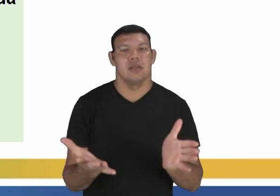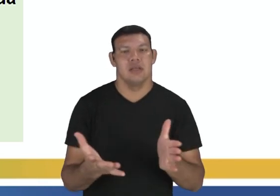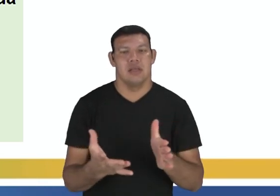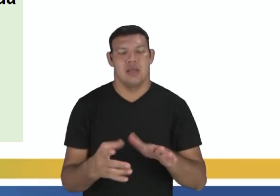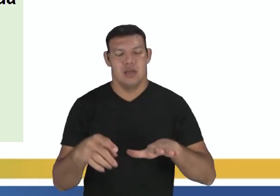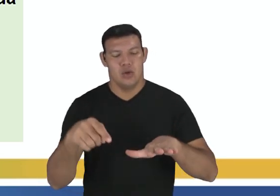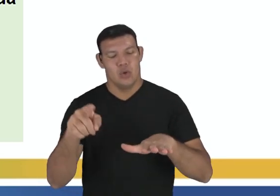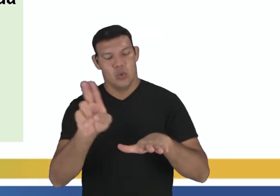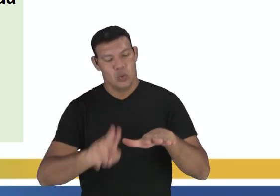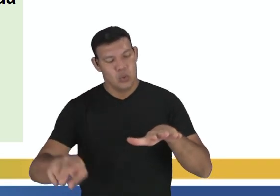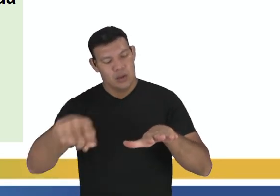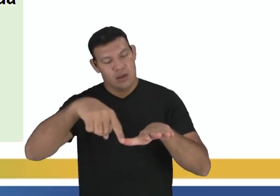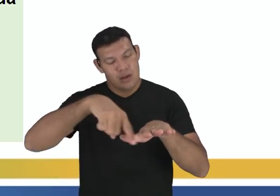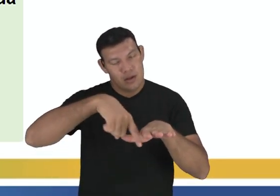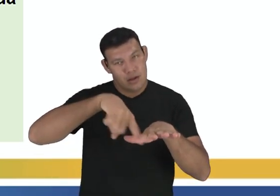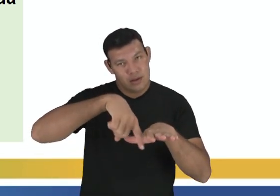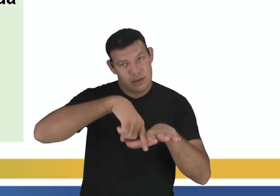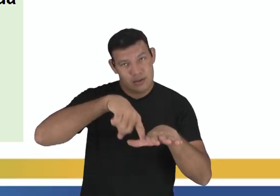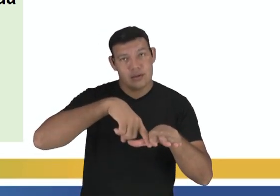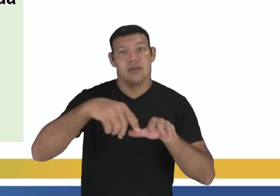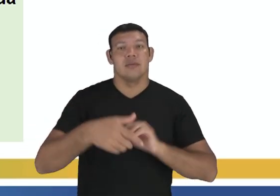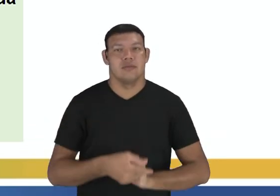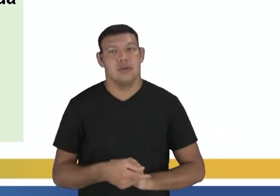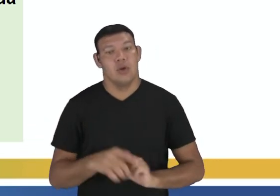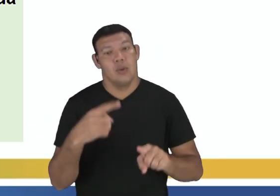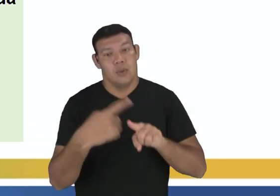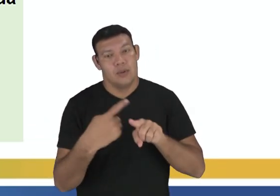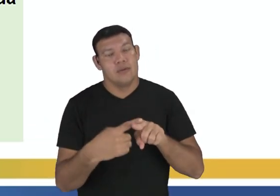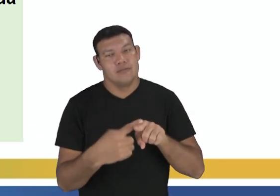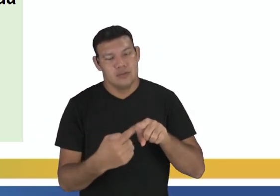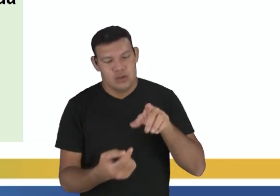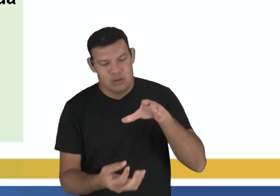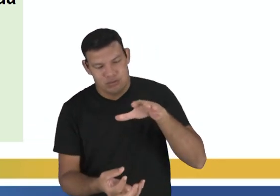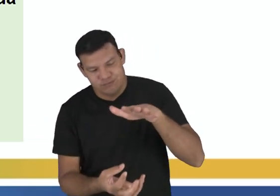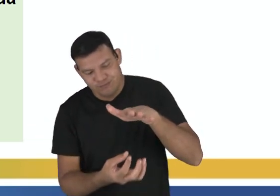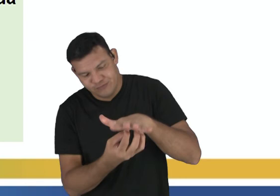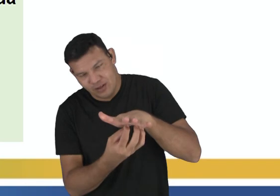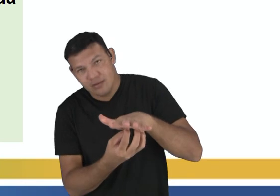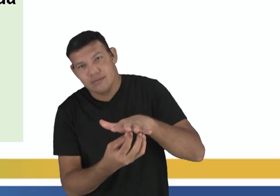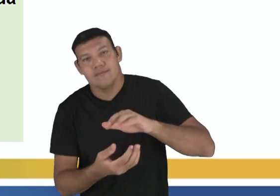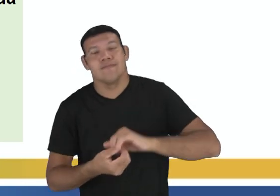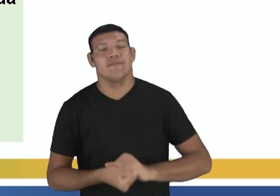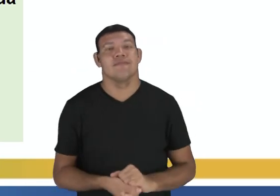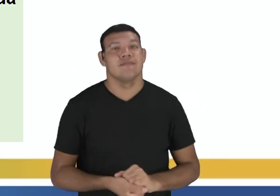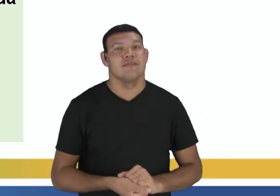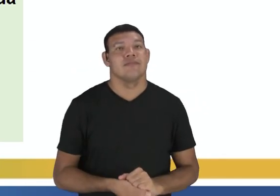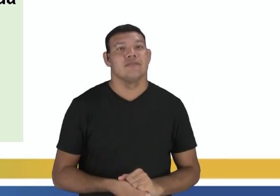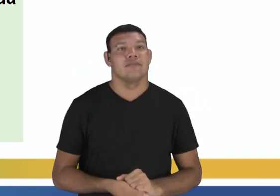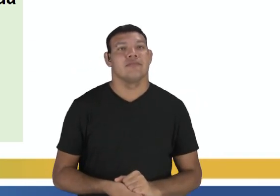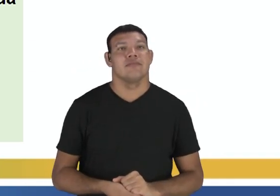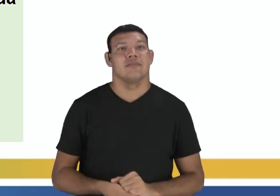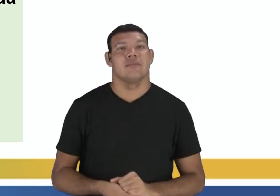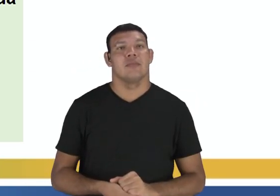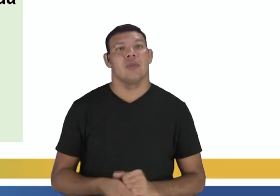mãos, adquirir o hábito de não andar descalço, porque vocês viram que muitos parasitas entram ali pela planta do pé, tá